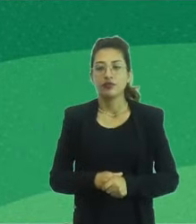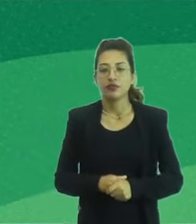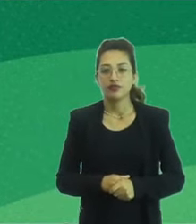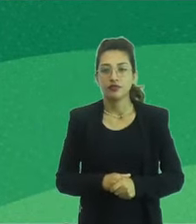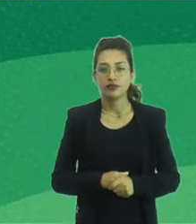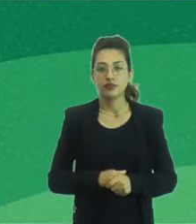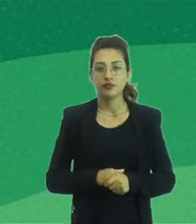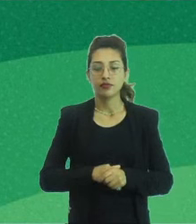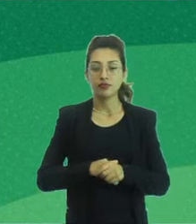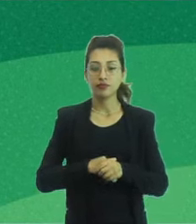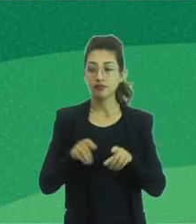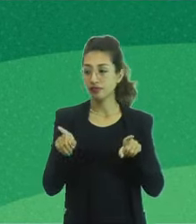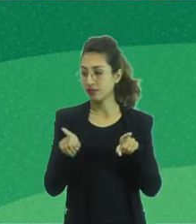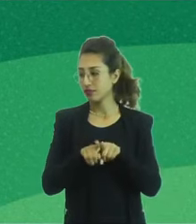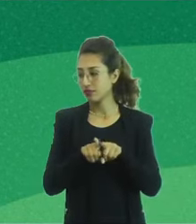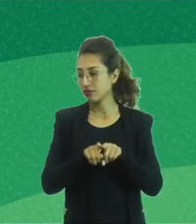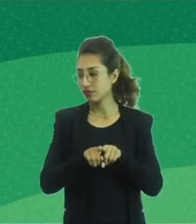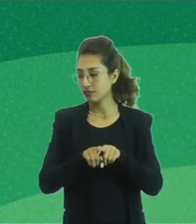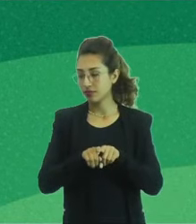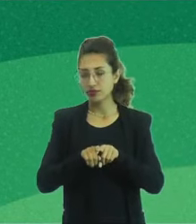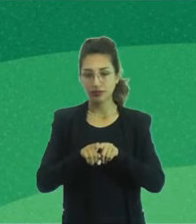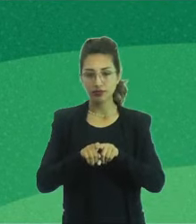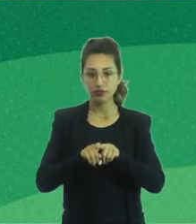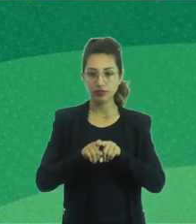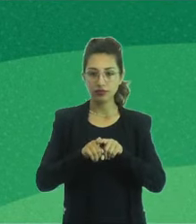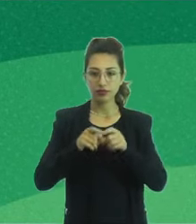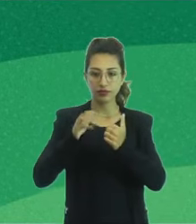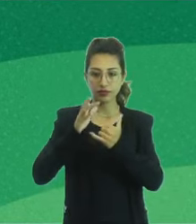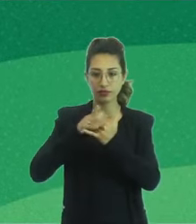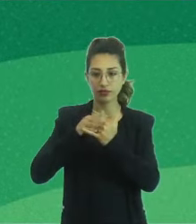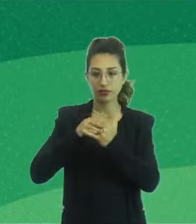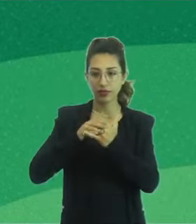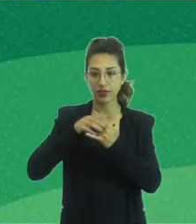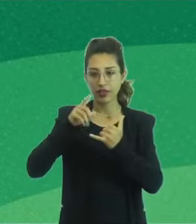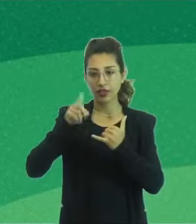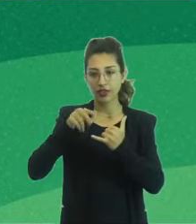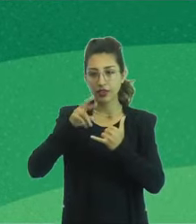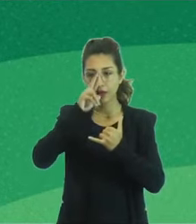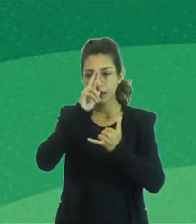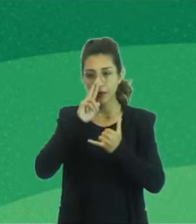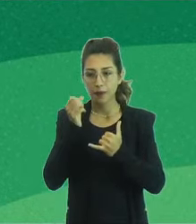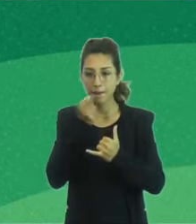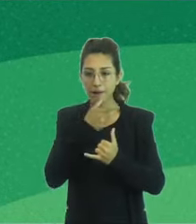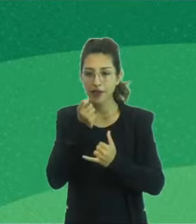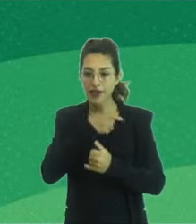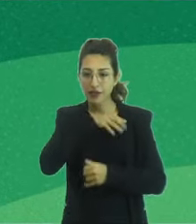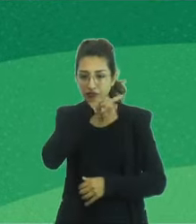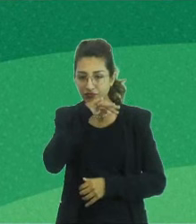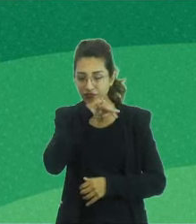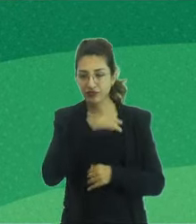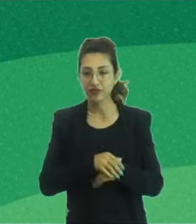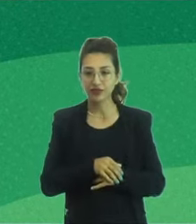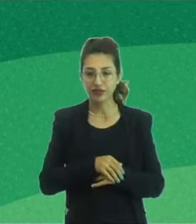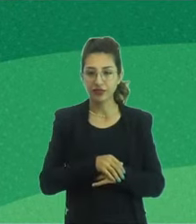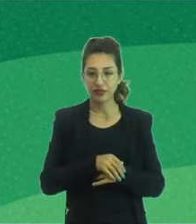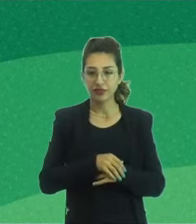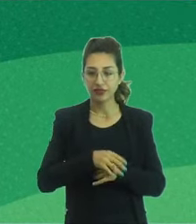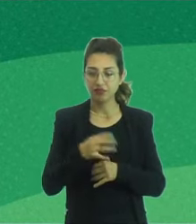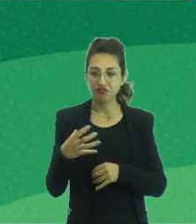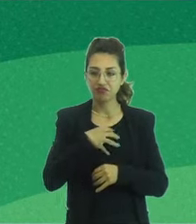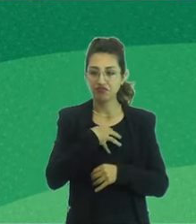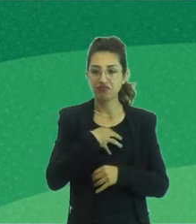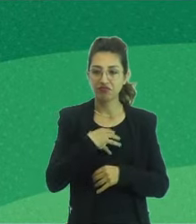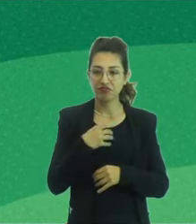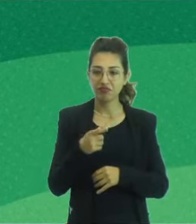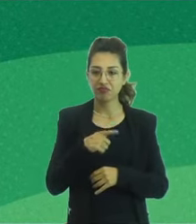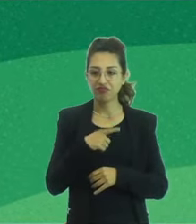o slogan do meu canal eu sou refrigerantes e piadas ruins é isso que toca as coisas né tipo assim